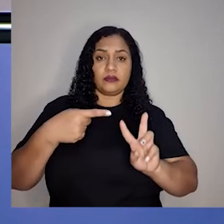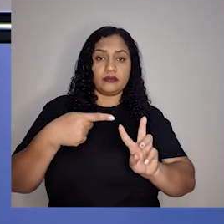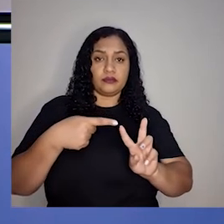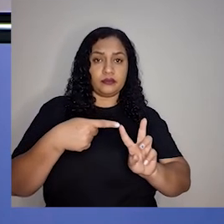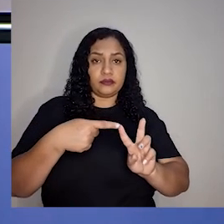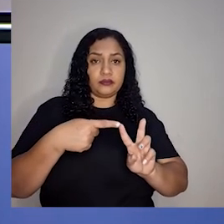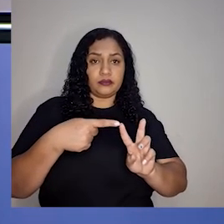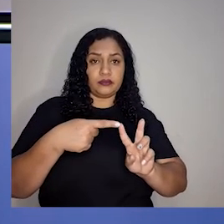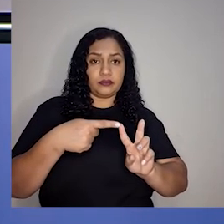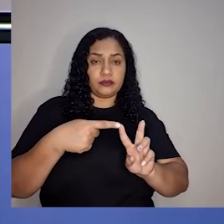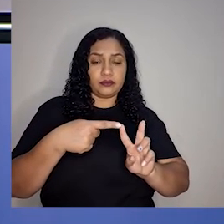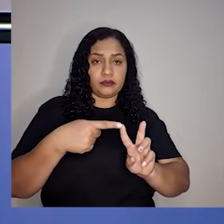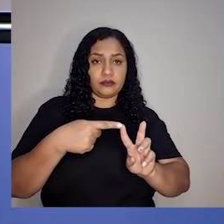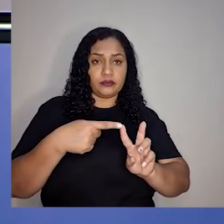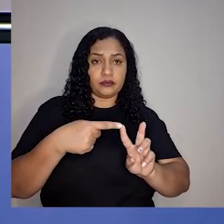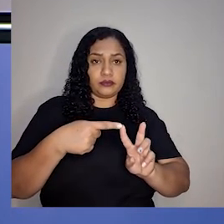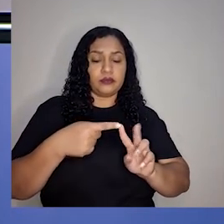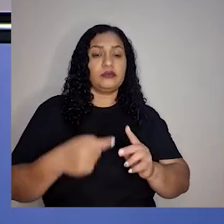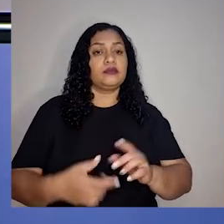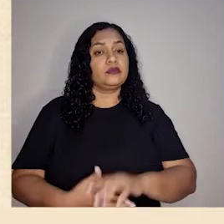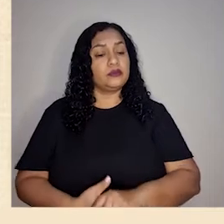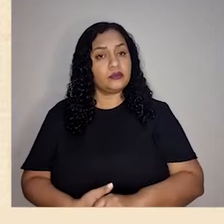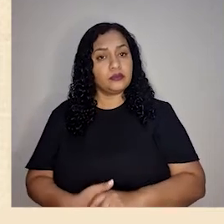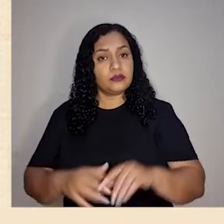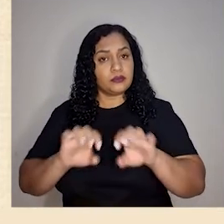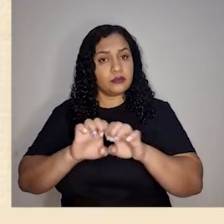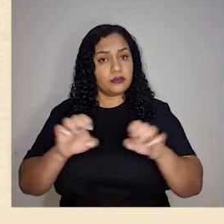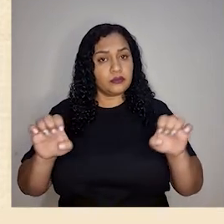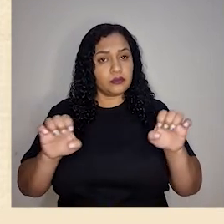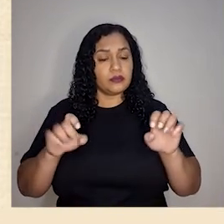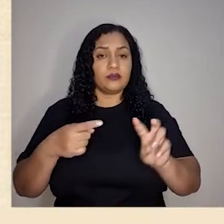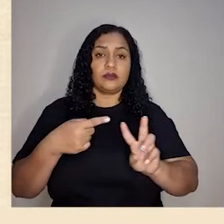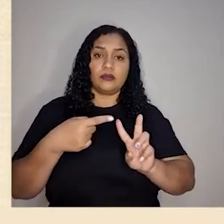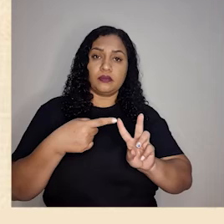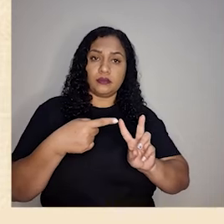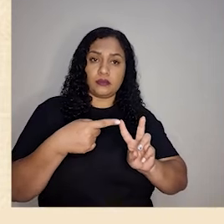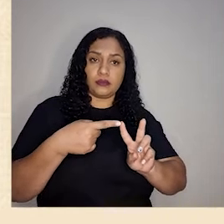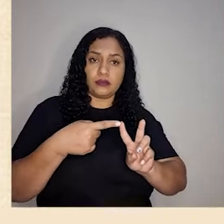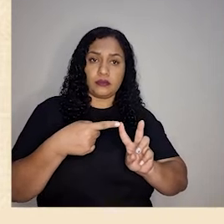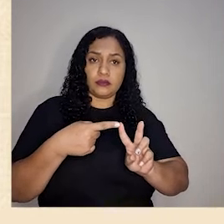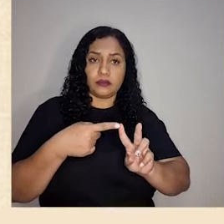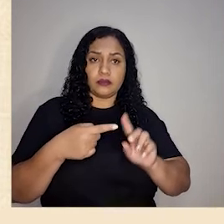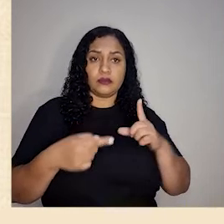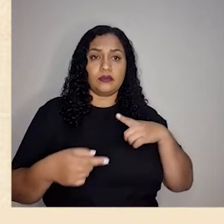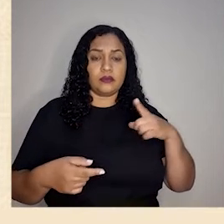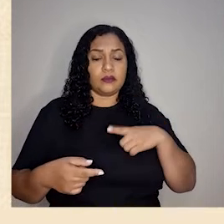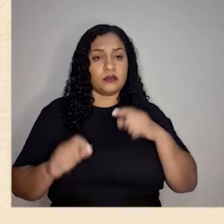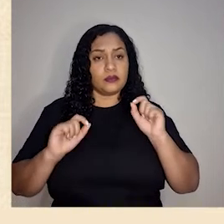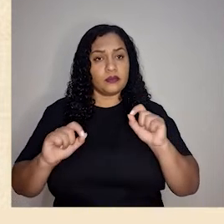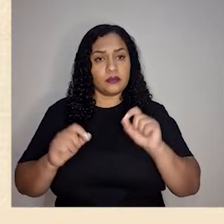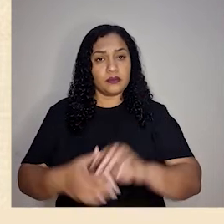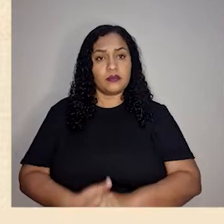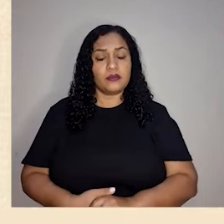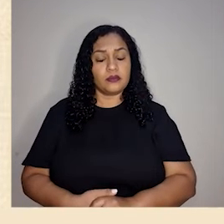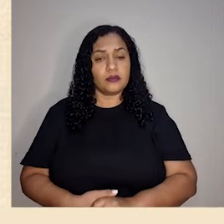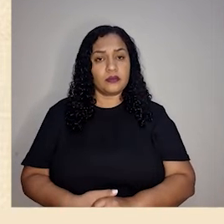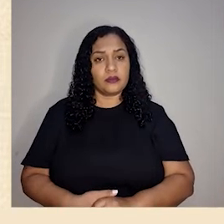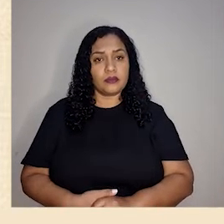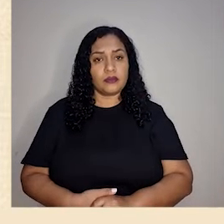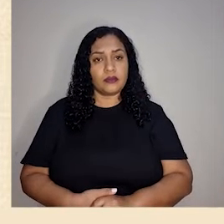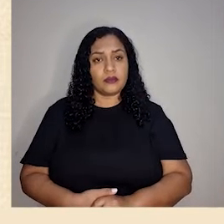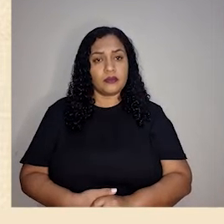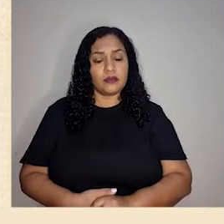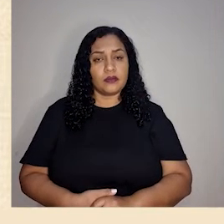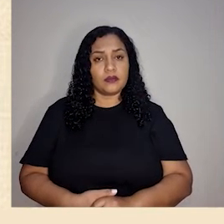raiz quadrada dos dois lados da equação fazendo a raiz quadrada desse termo nós vamos encontrar esse valor